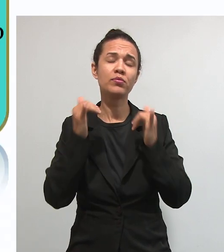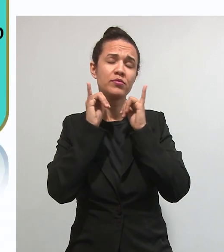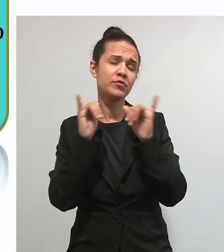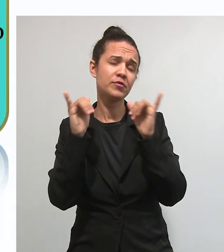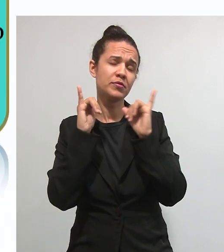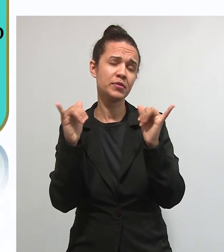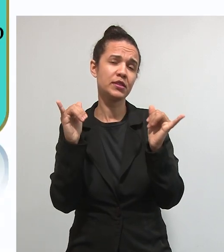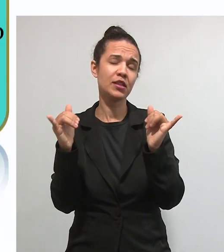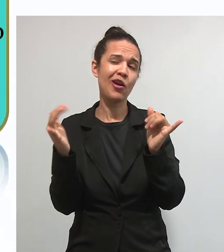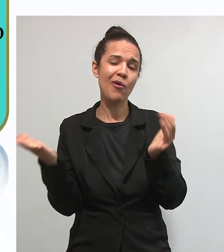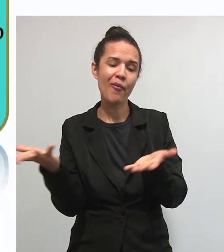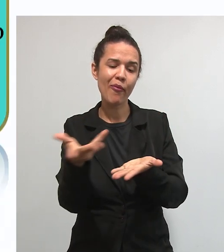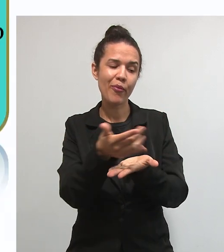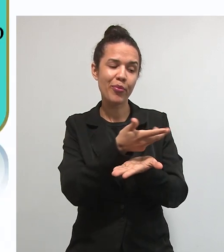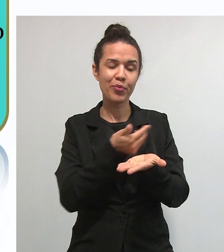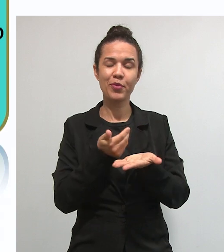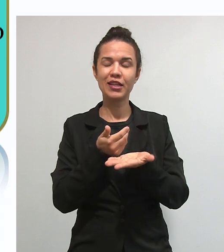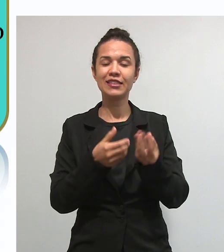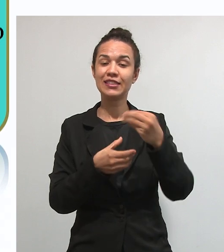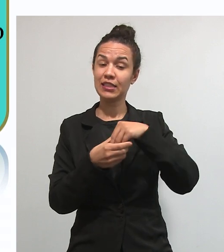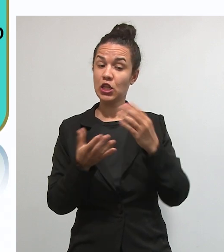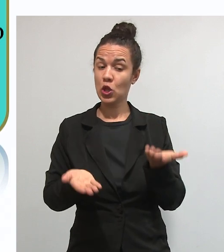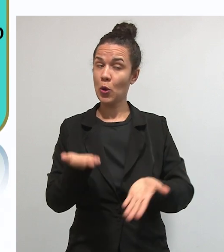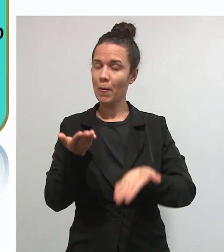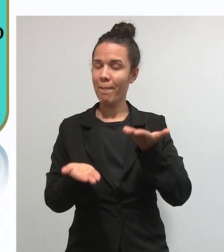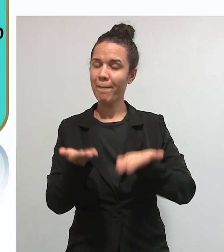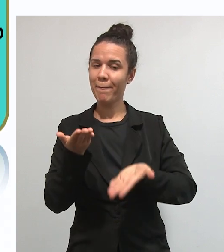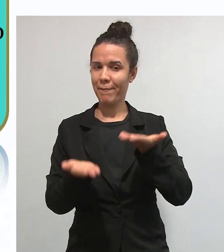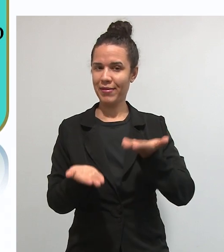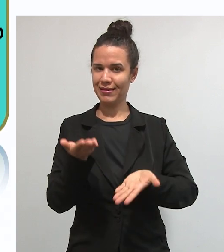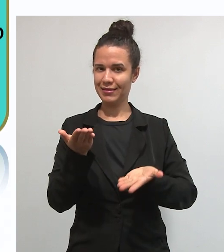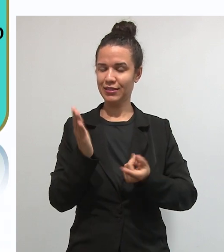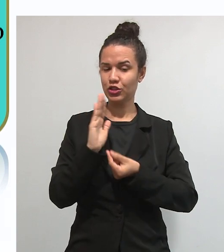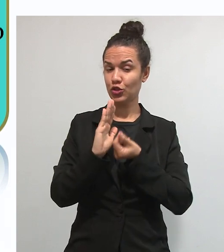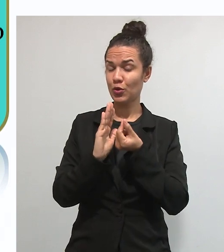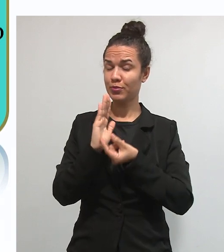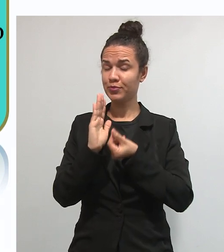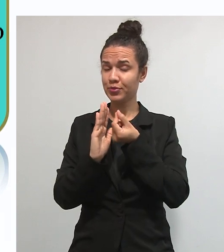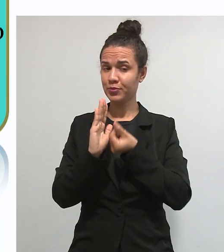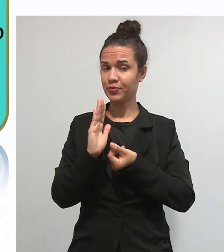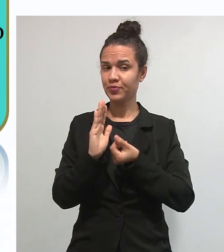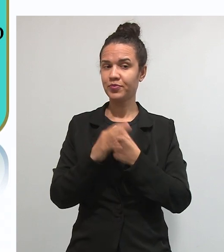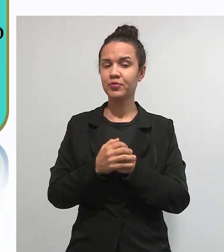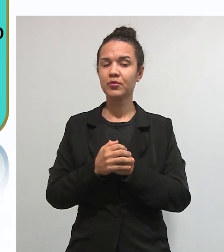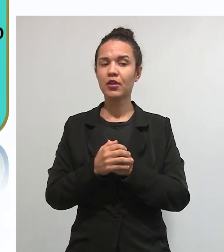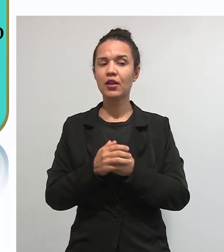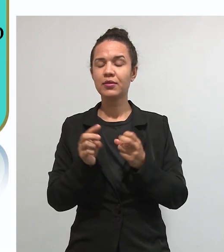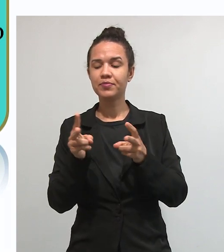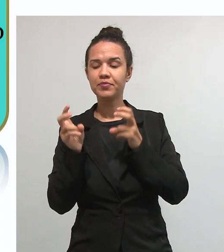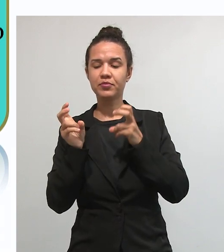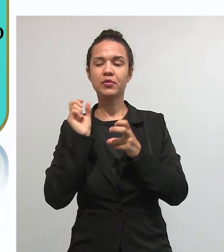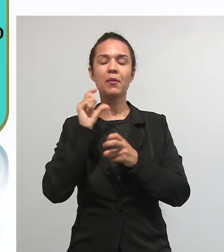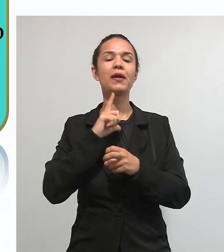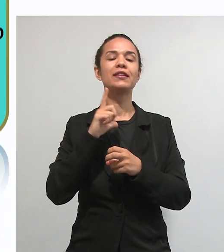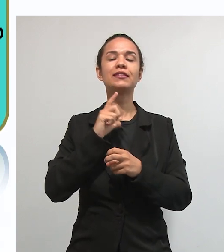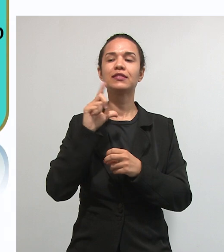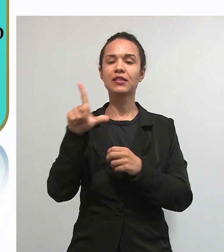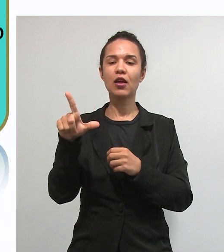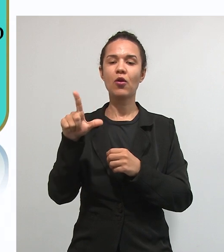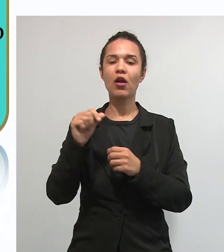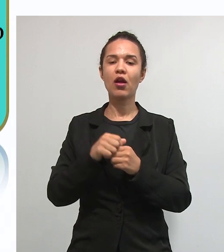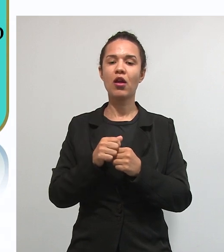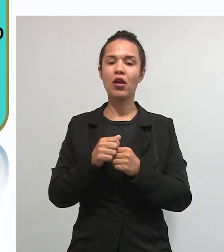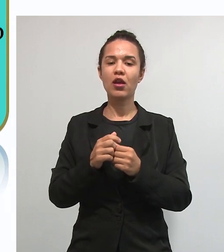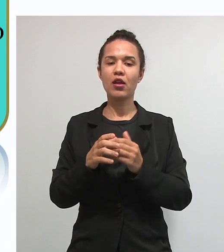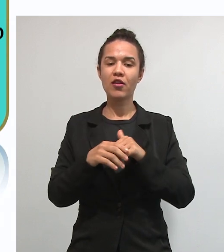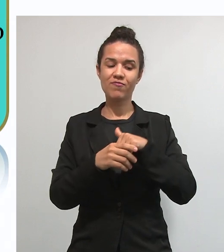são apuradas no balanço orçamentário? Então, o balanço orçamentário, ele vai verificar o quê? Se teve um superávit